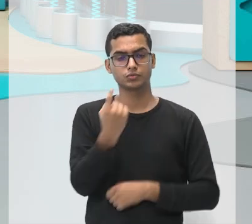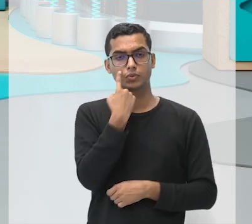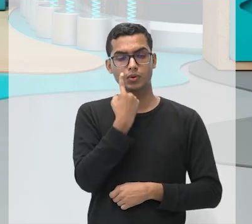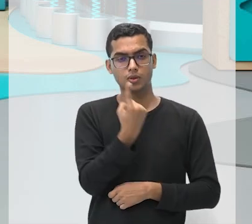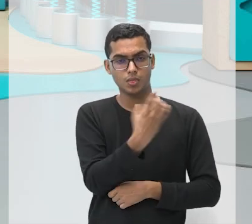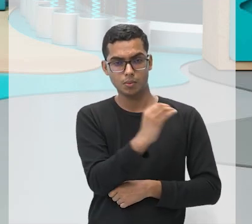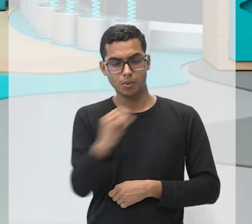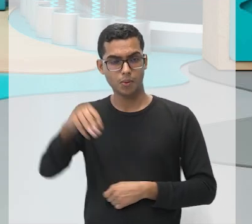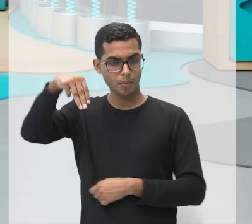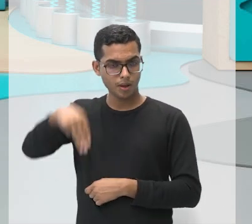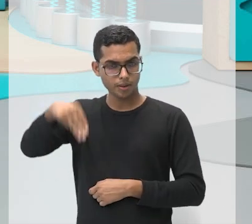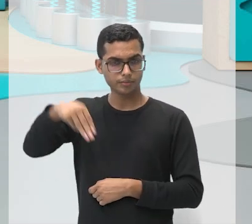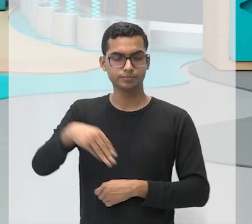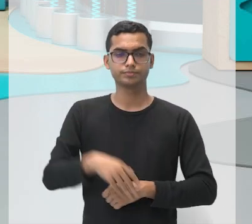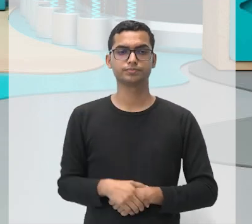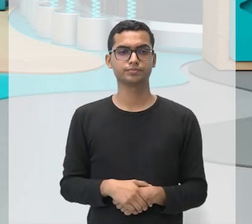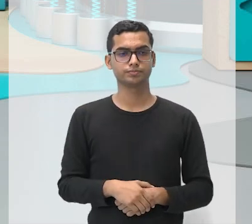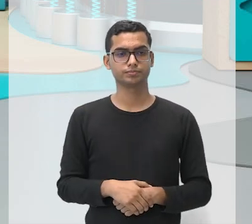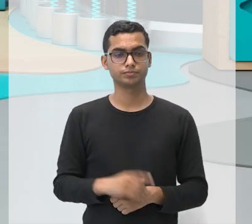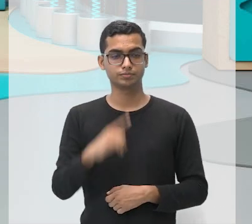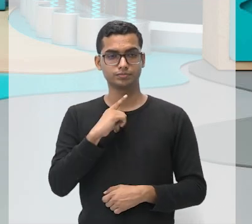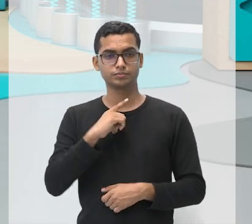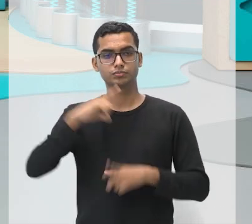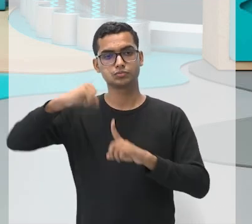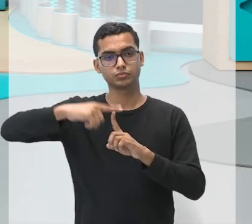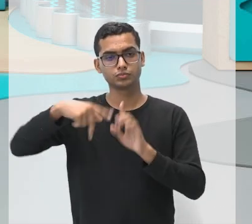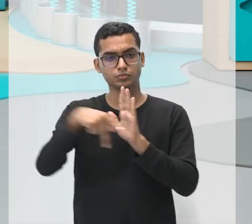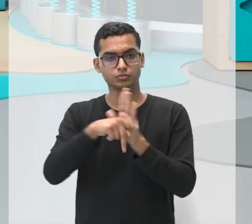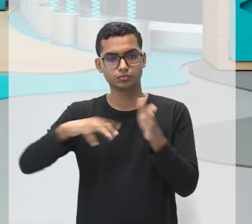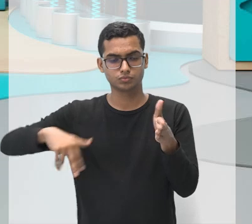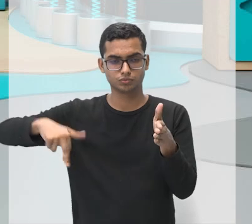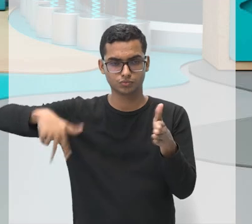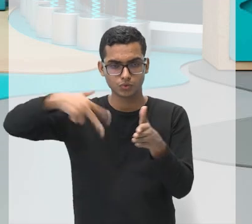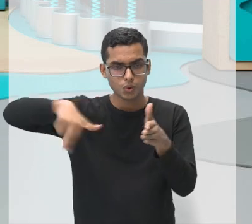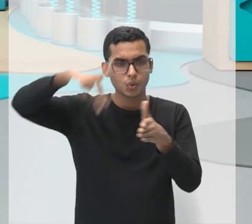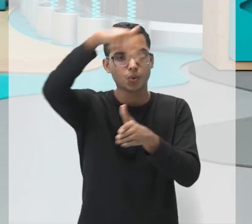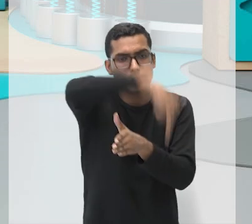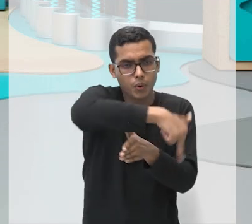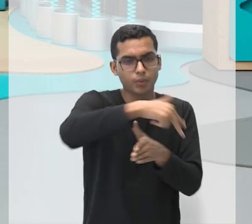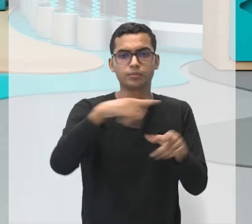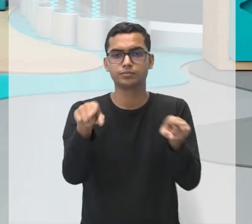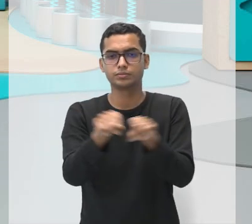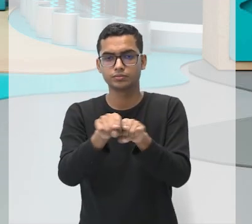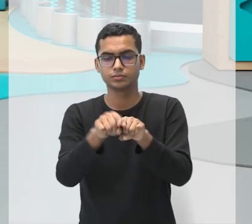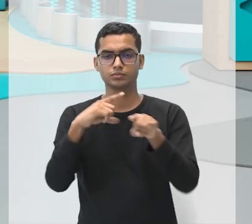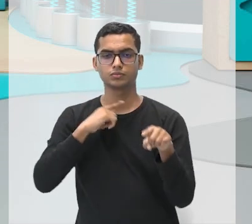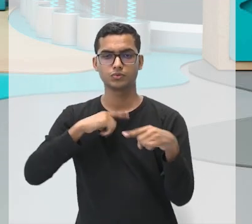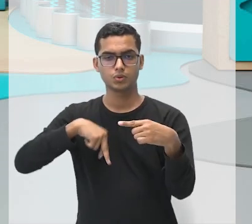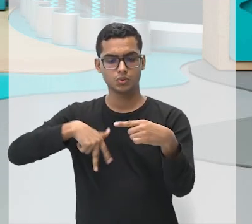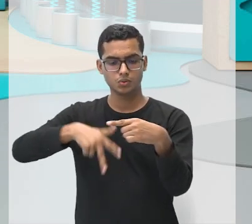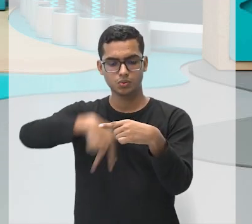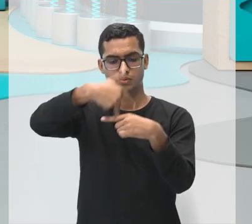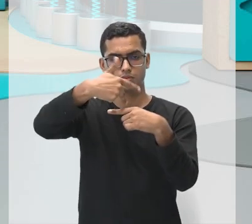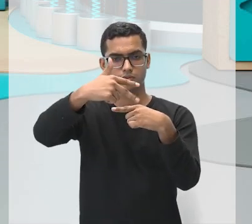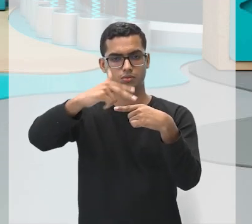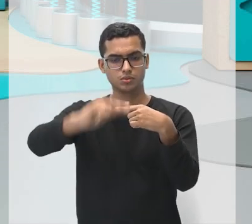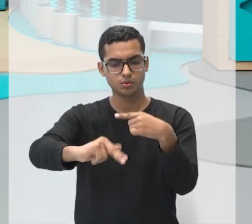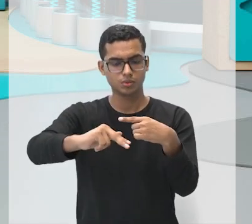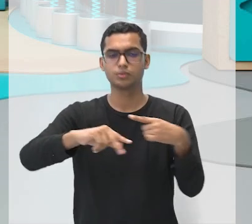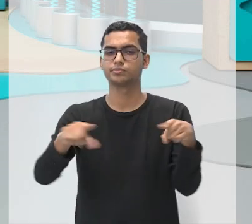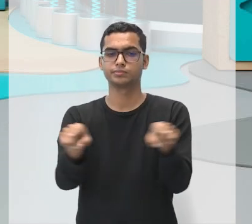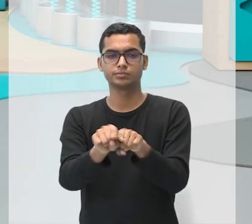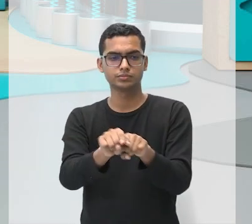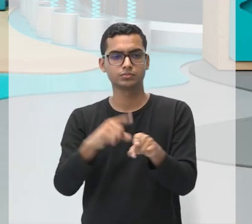vai ter modalidades como as corridas com barreiras, as corridas com obstáculos, que embora pareça a mesma coisa, não é, ok?